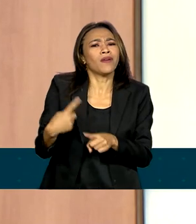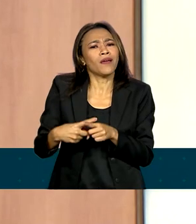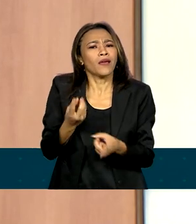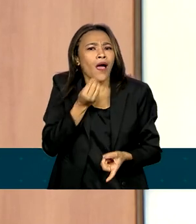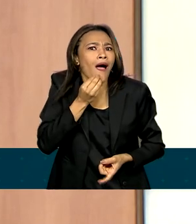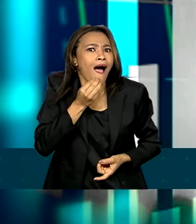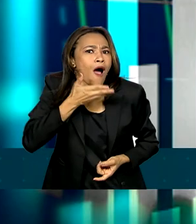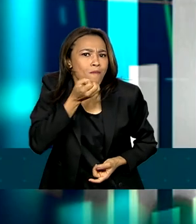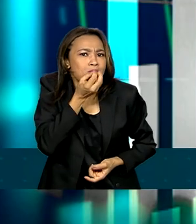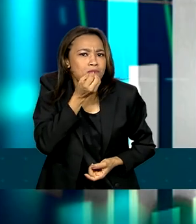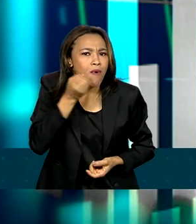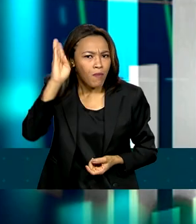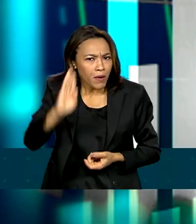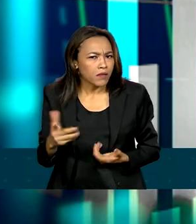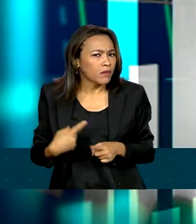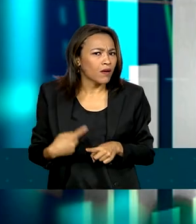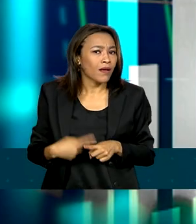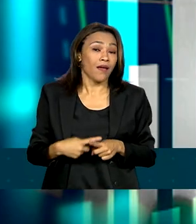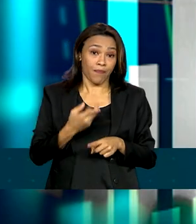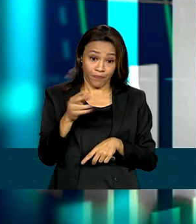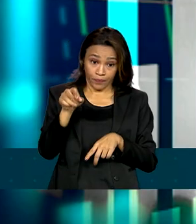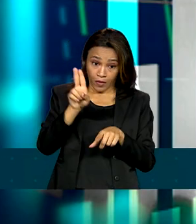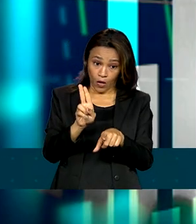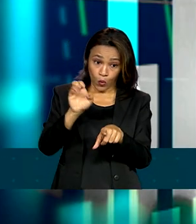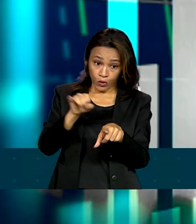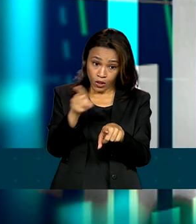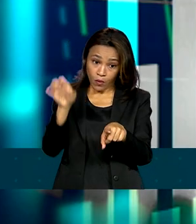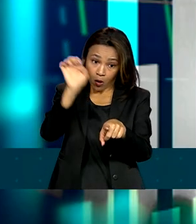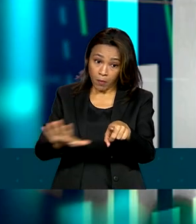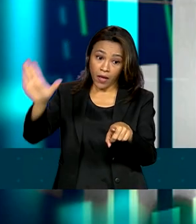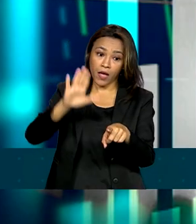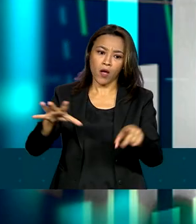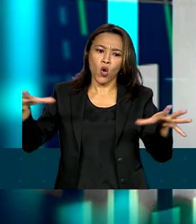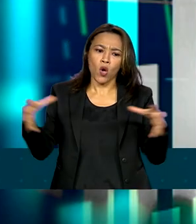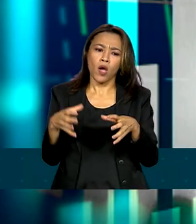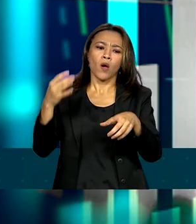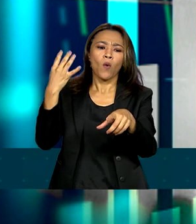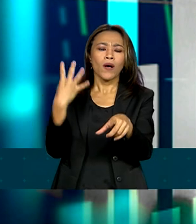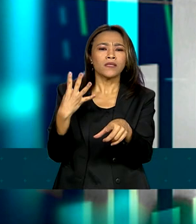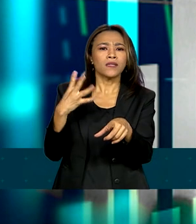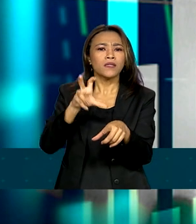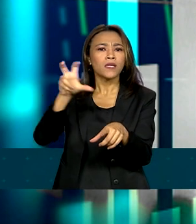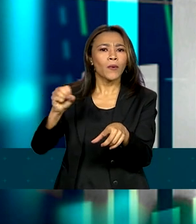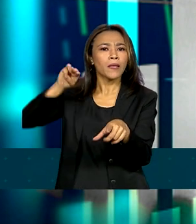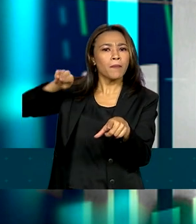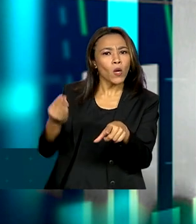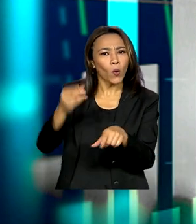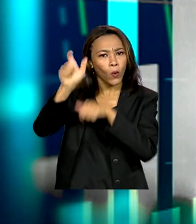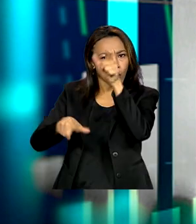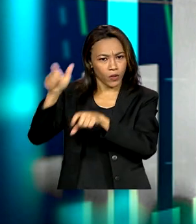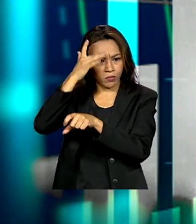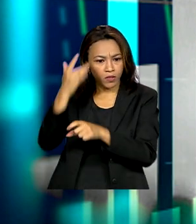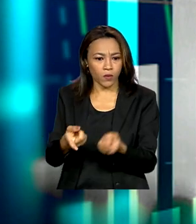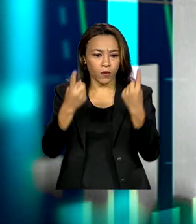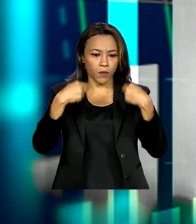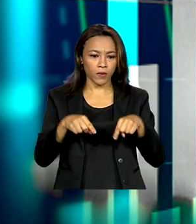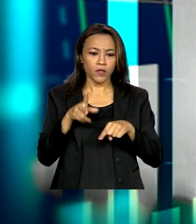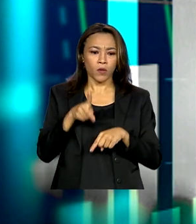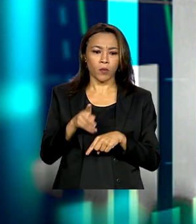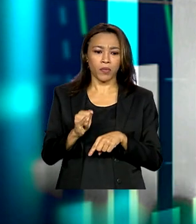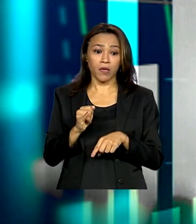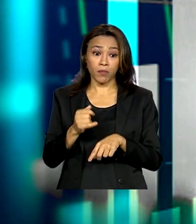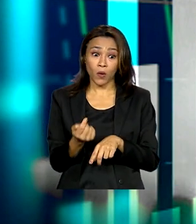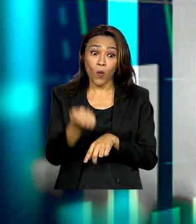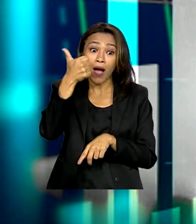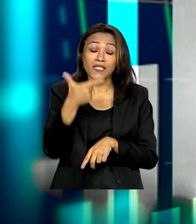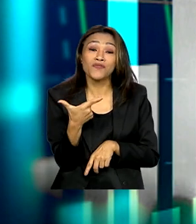acordo do Mercosul? A União Europeia possui um bloco com mais de 450 milhões de habitantes, com um PIB de quase 20 trilhões,